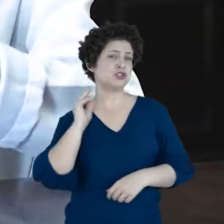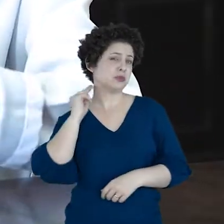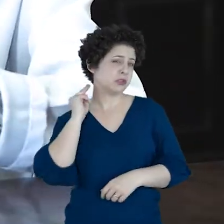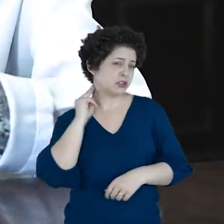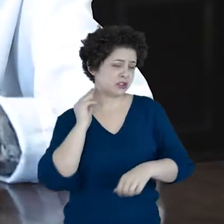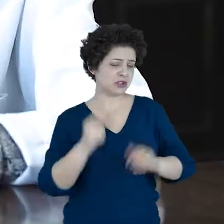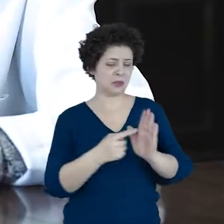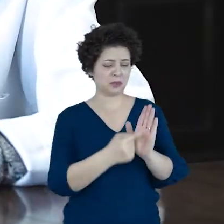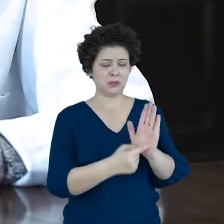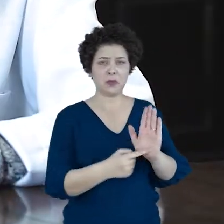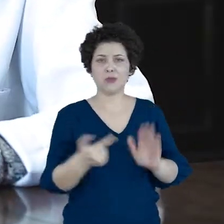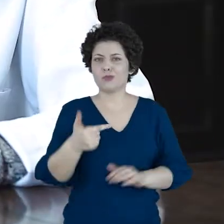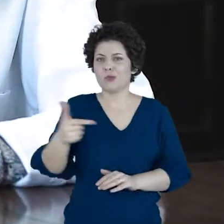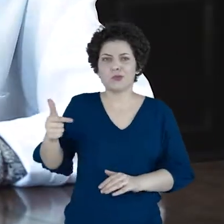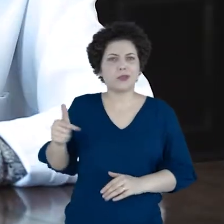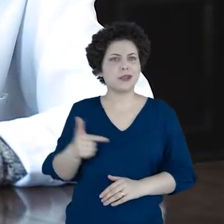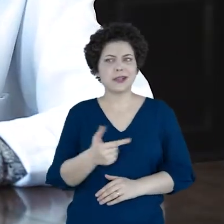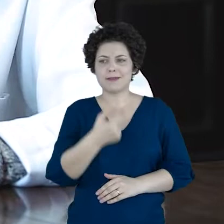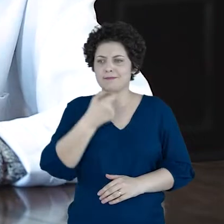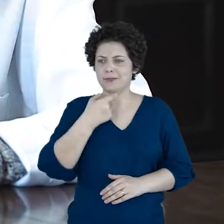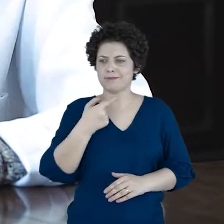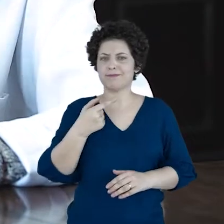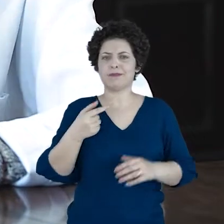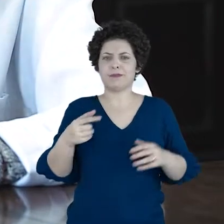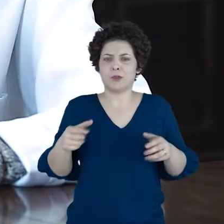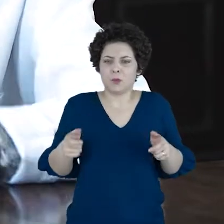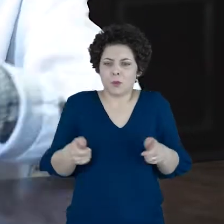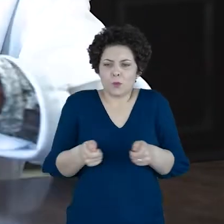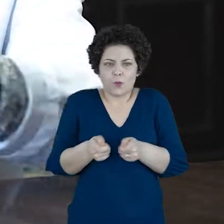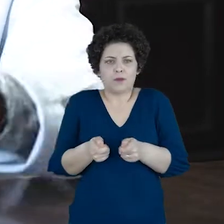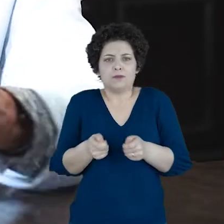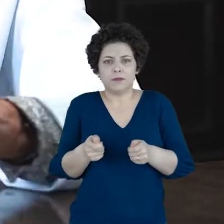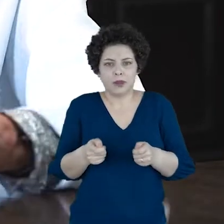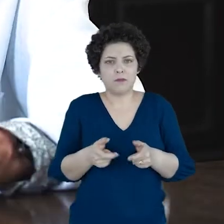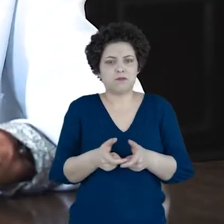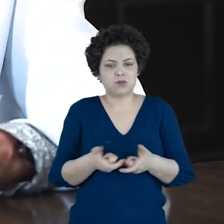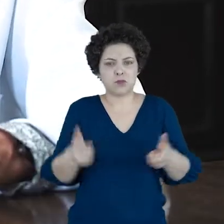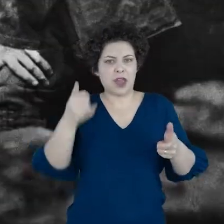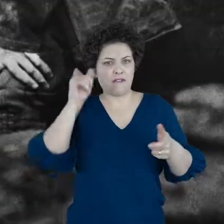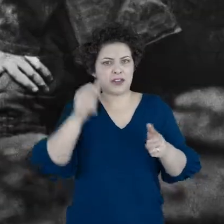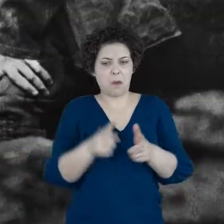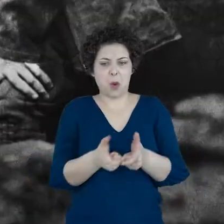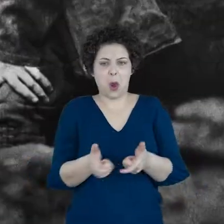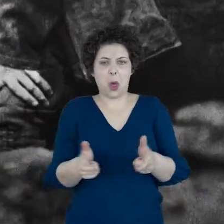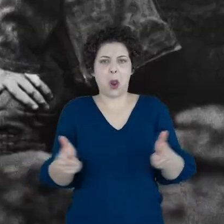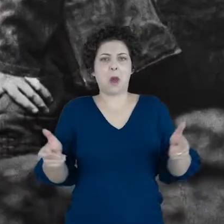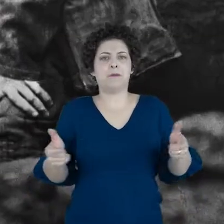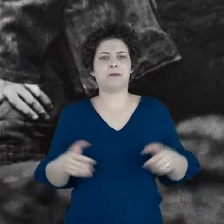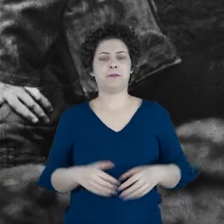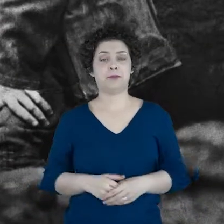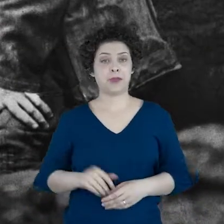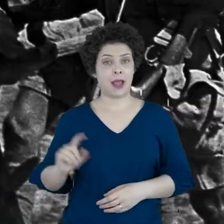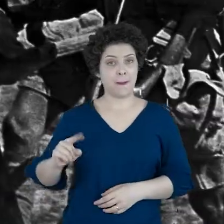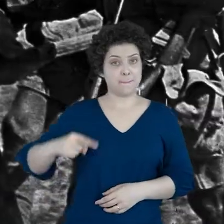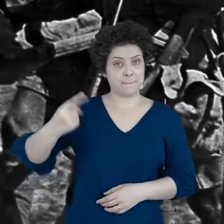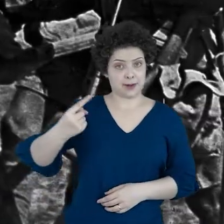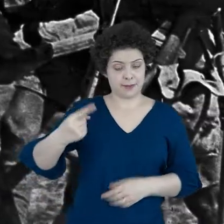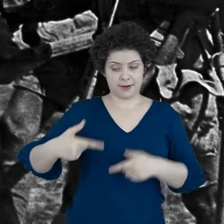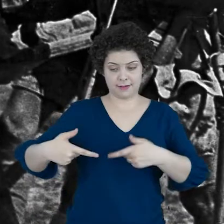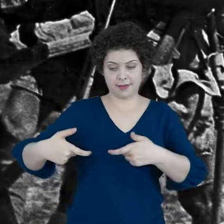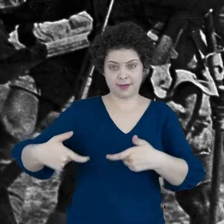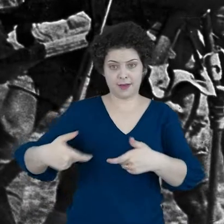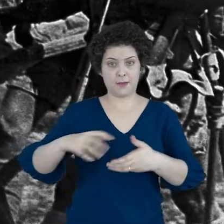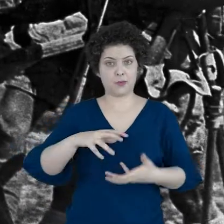tinha nada para usar para impedir que aquelas bactérias continuassem se multiplicando. Na Primeira Guerra Mundial, dos